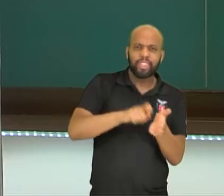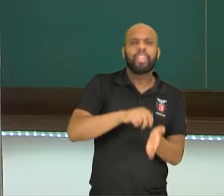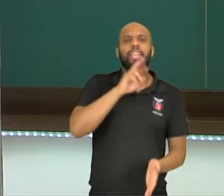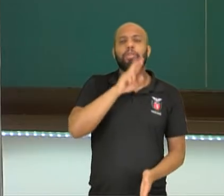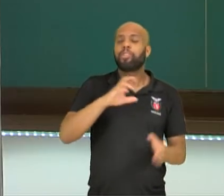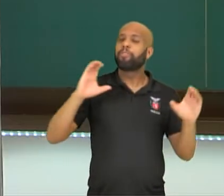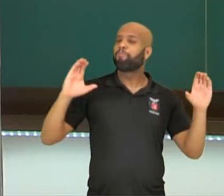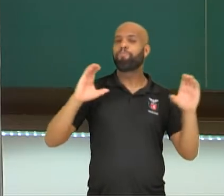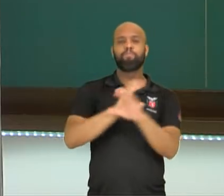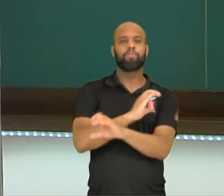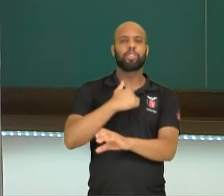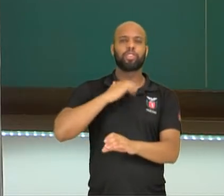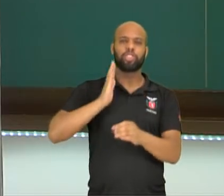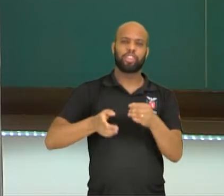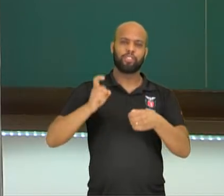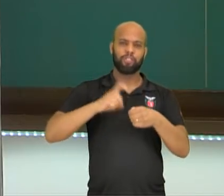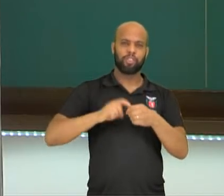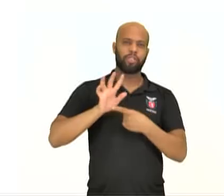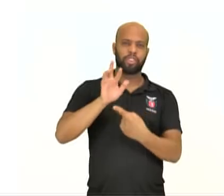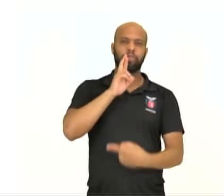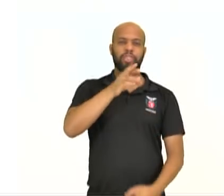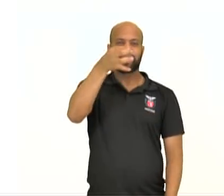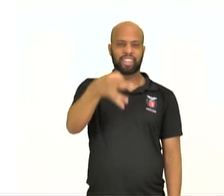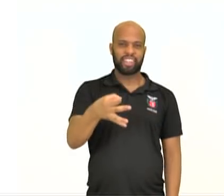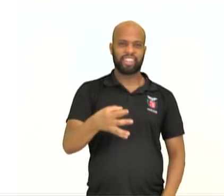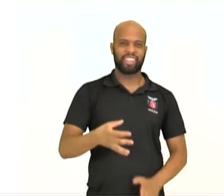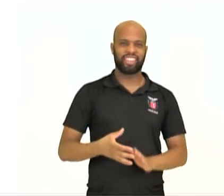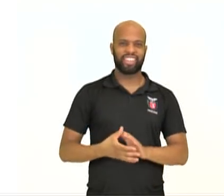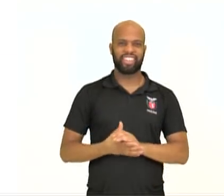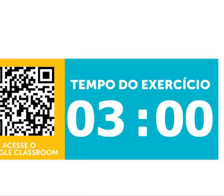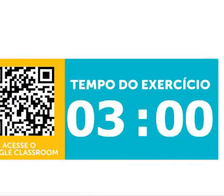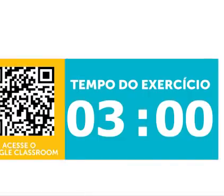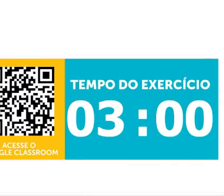bem legal e eu já volto para nós conferirmos.